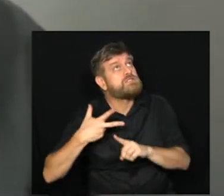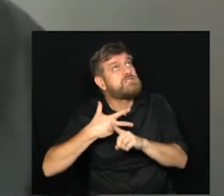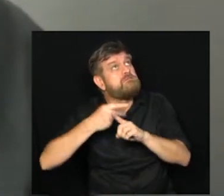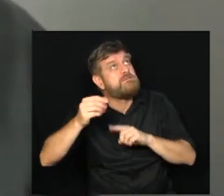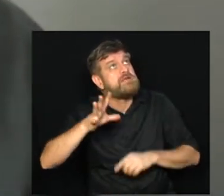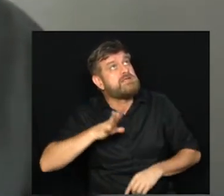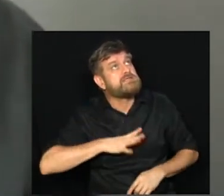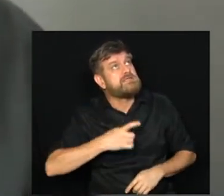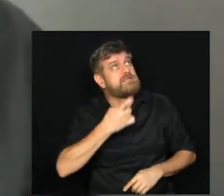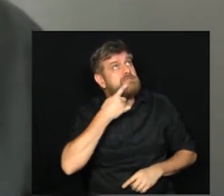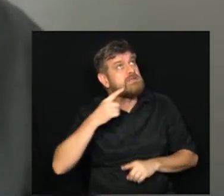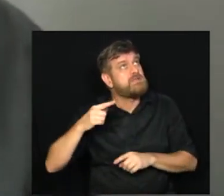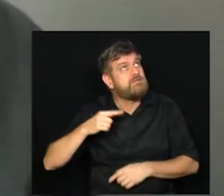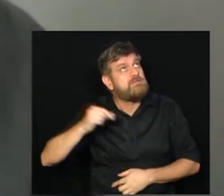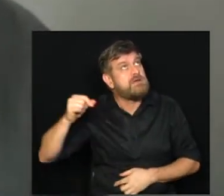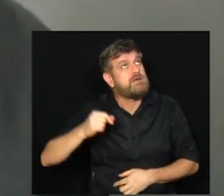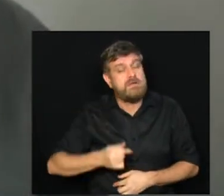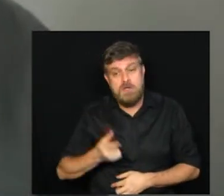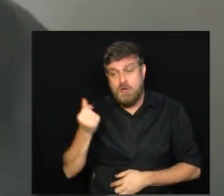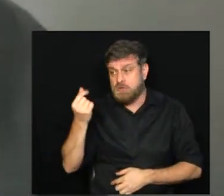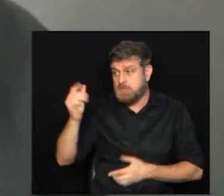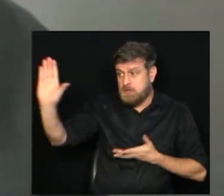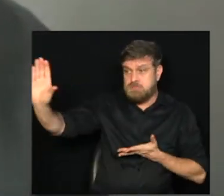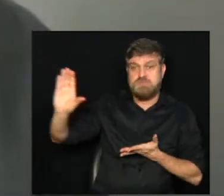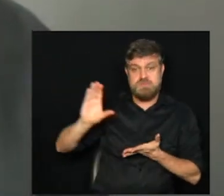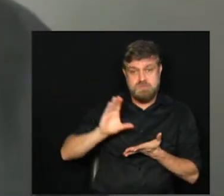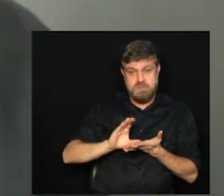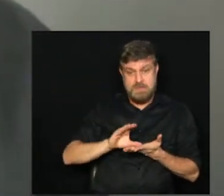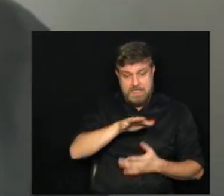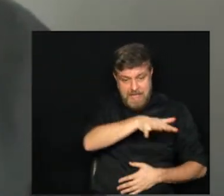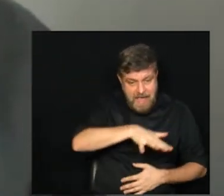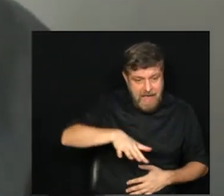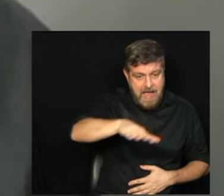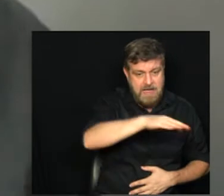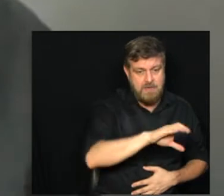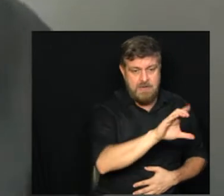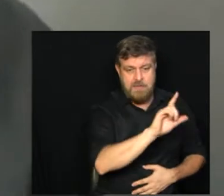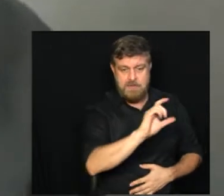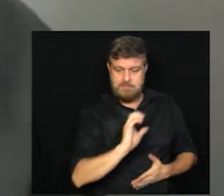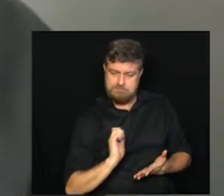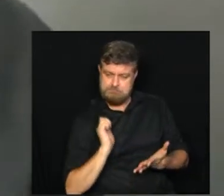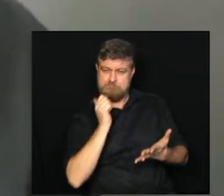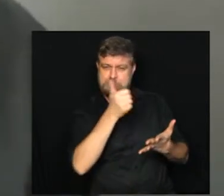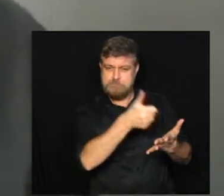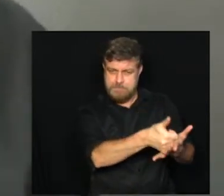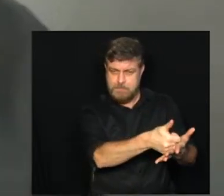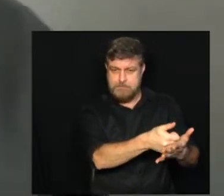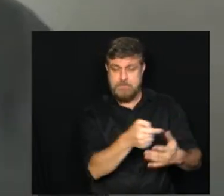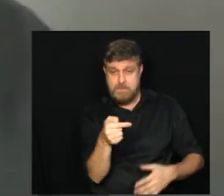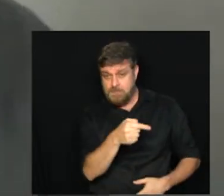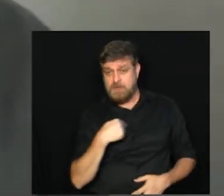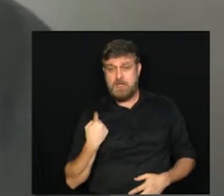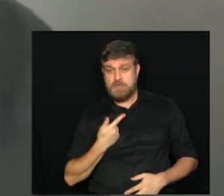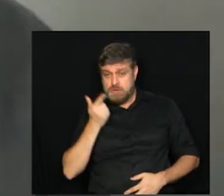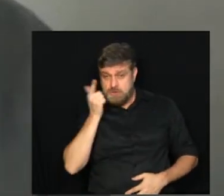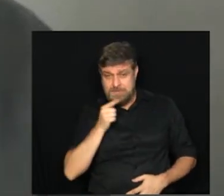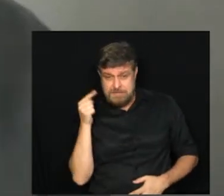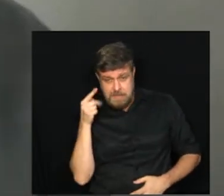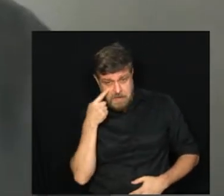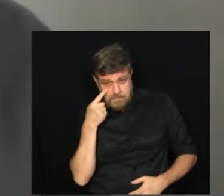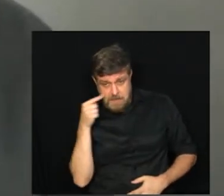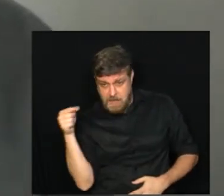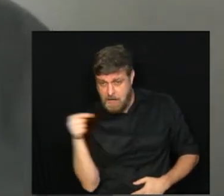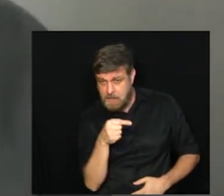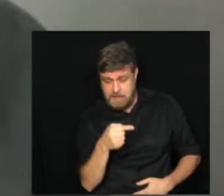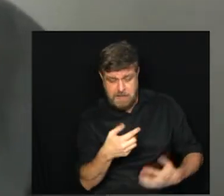ganhe e venha esse recurso, né, para essa região do Campo Grande e que a gente possa ver tudo